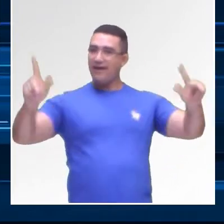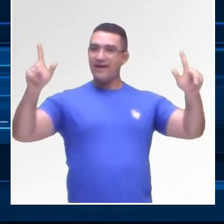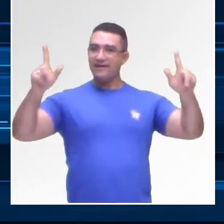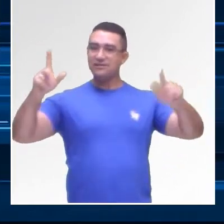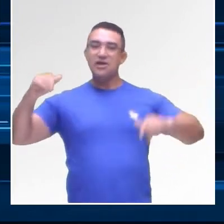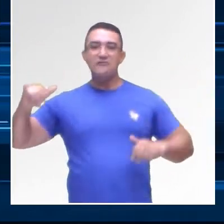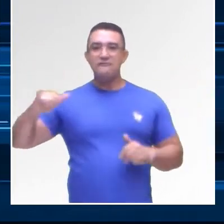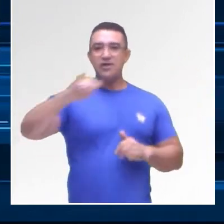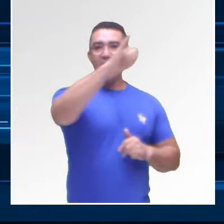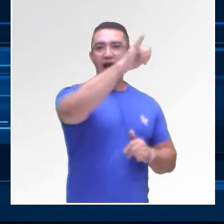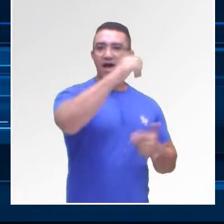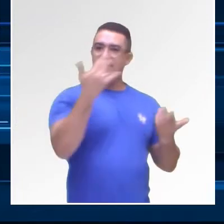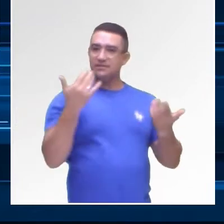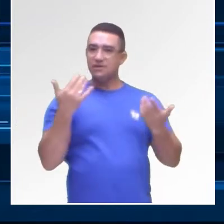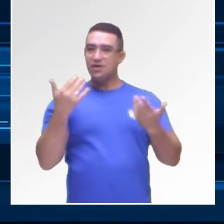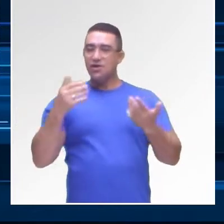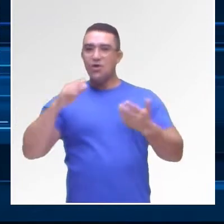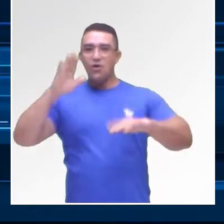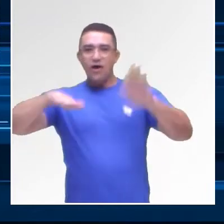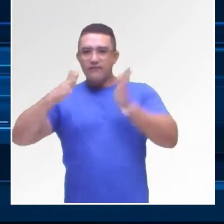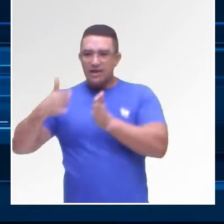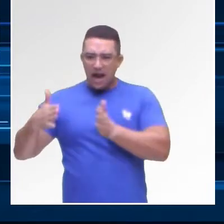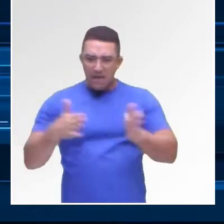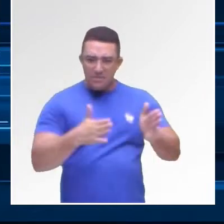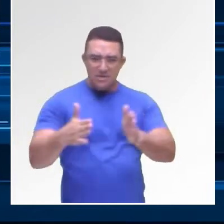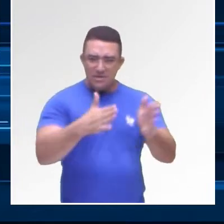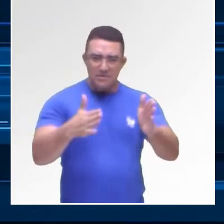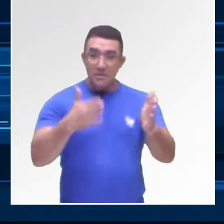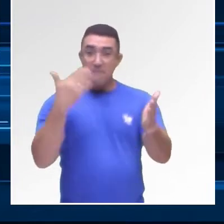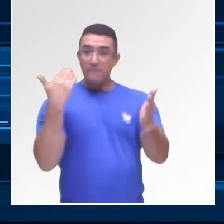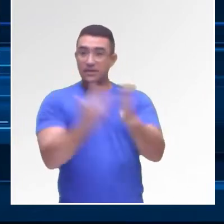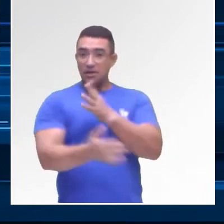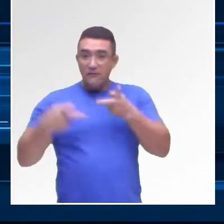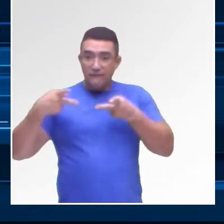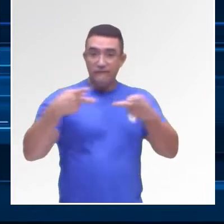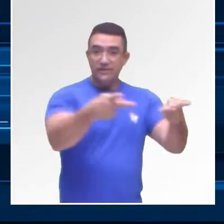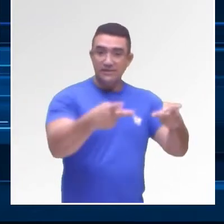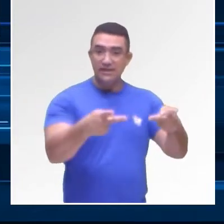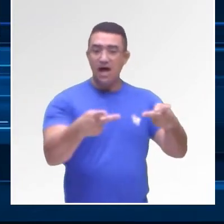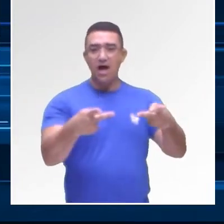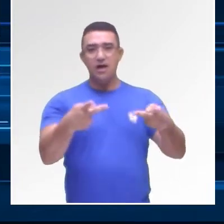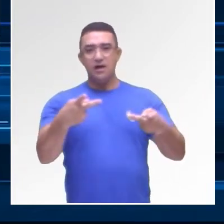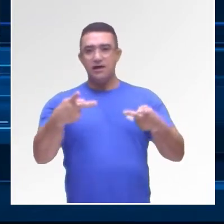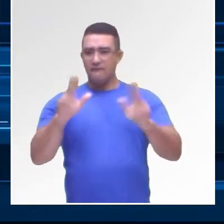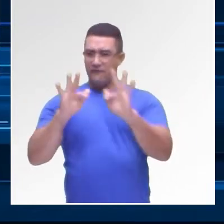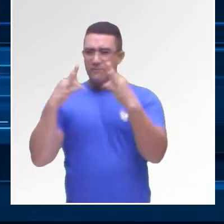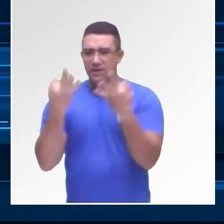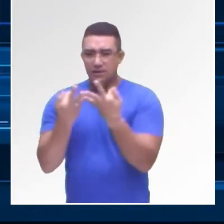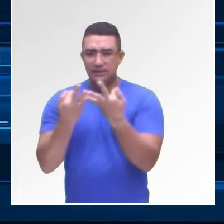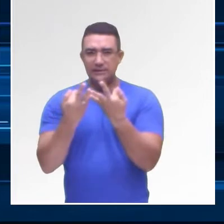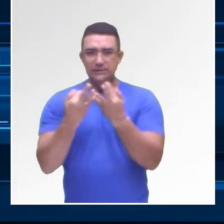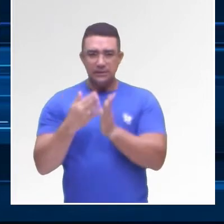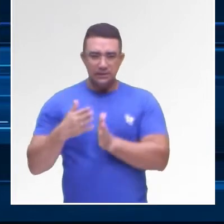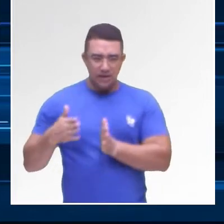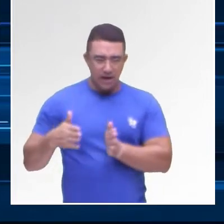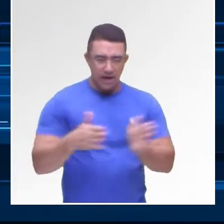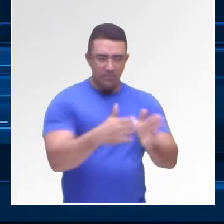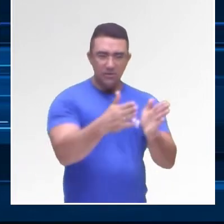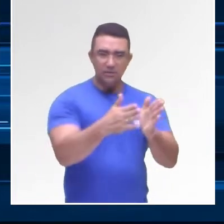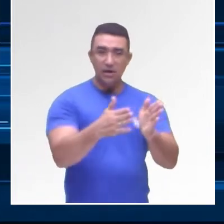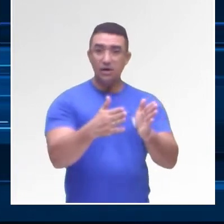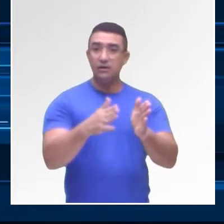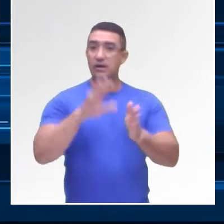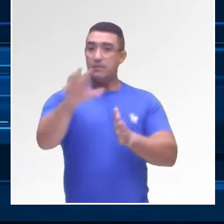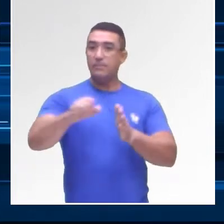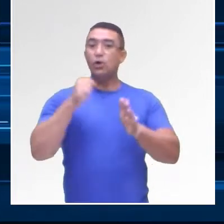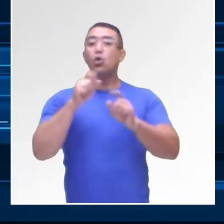se perdeu, estava indo visitar um parente, mas aí pegou um transporte